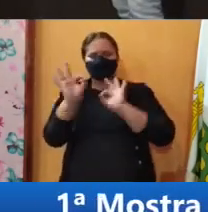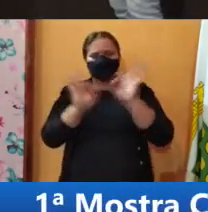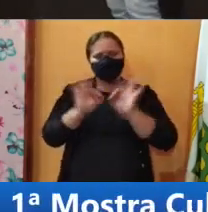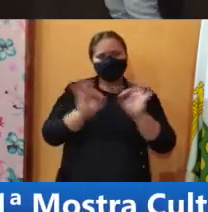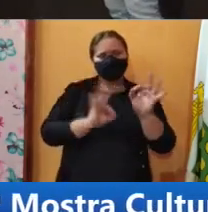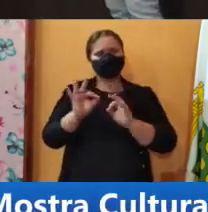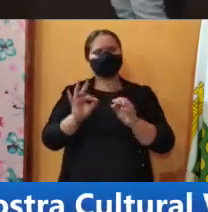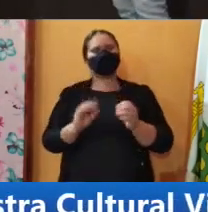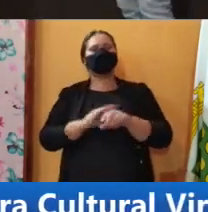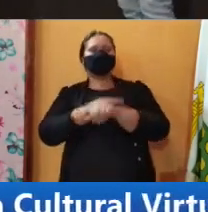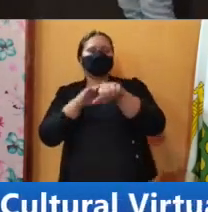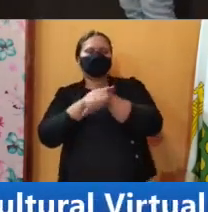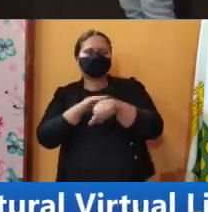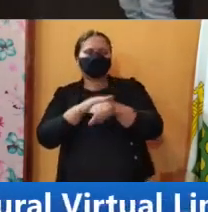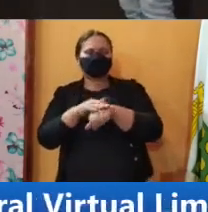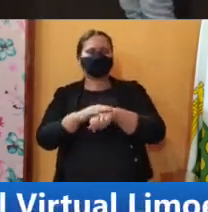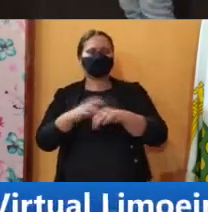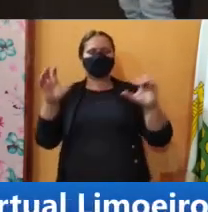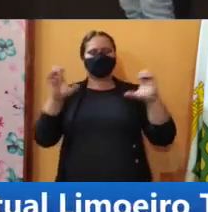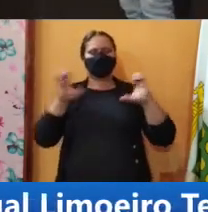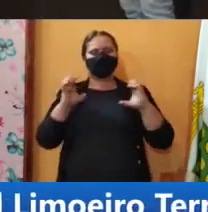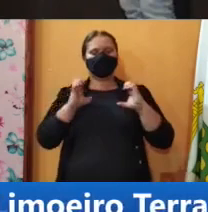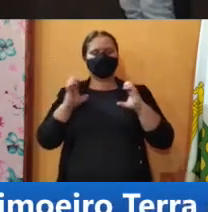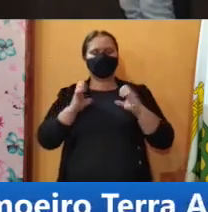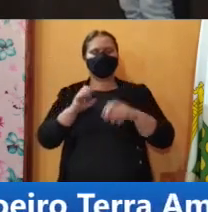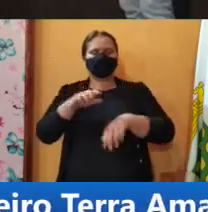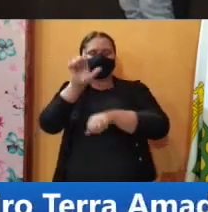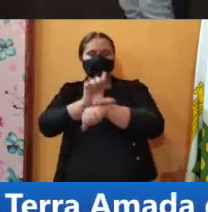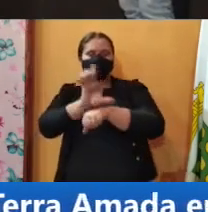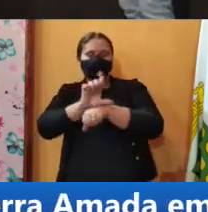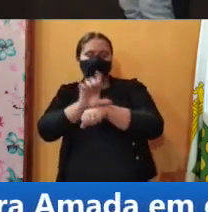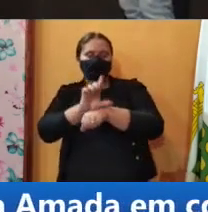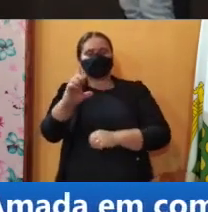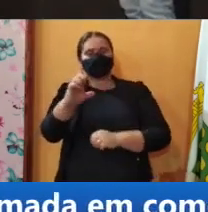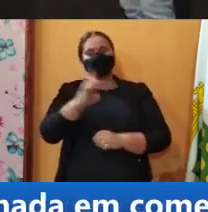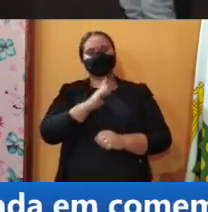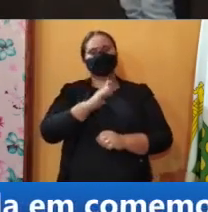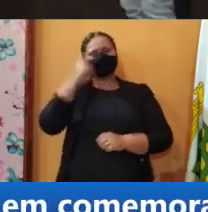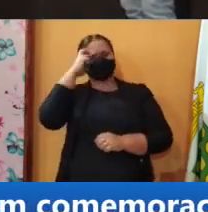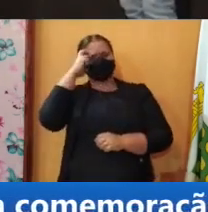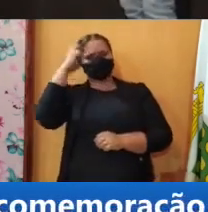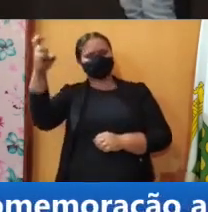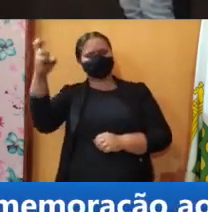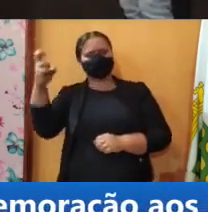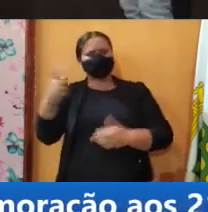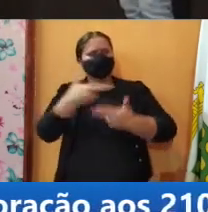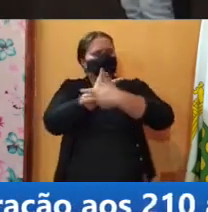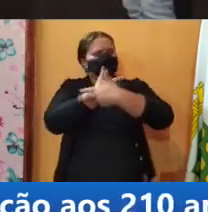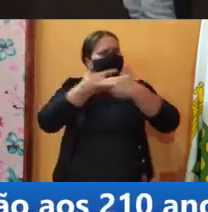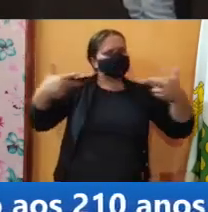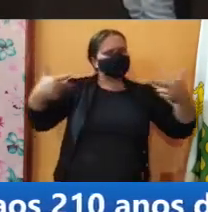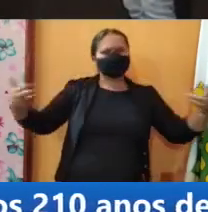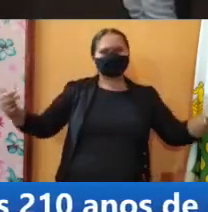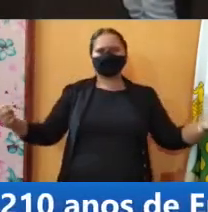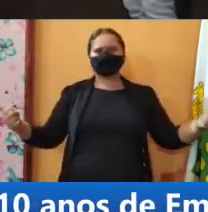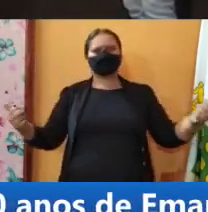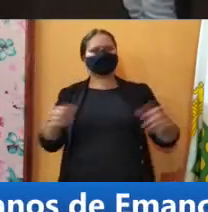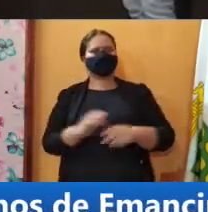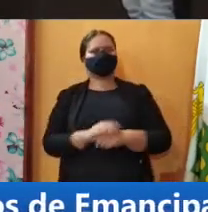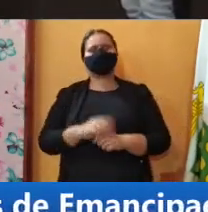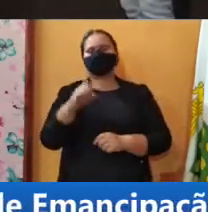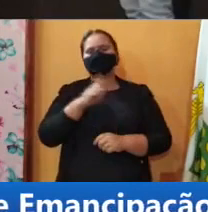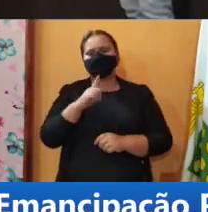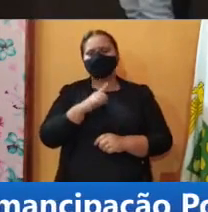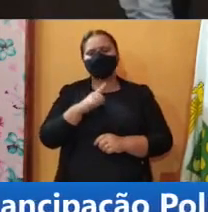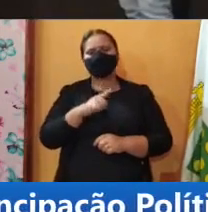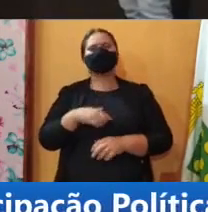nós comentávamos a riqueza que Limoeiro possui na sua cultura, né, a diversidade de segmentos que nós